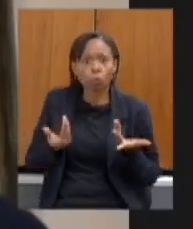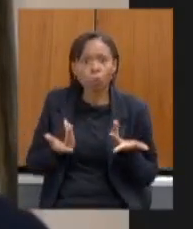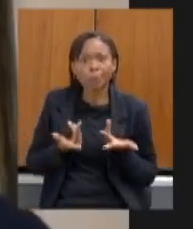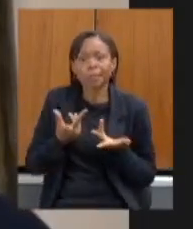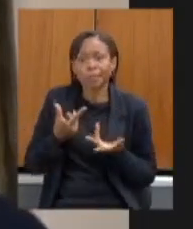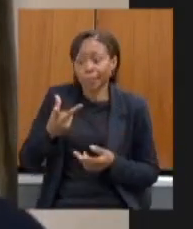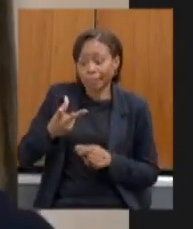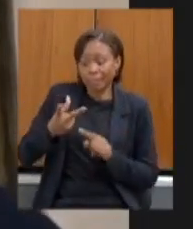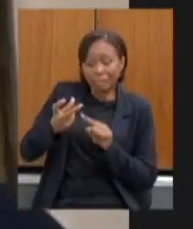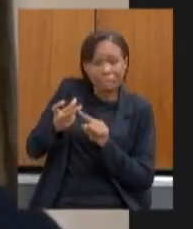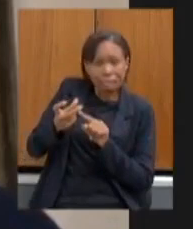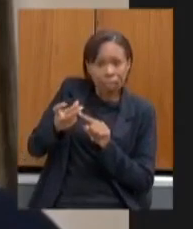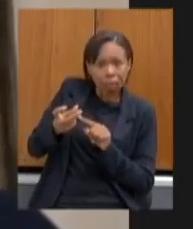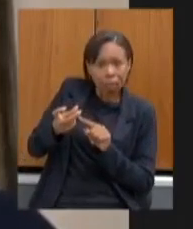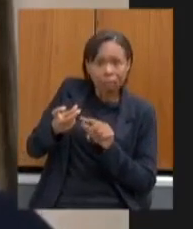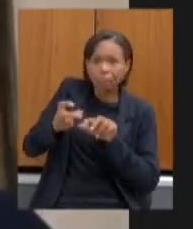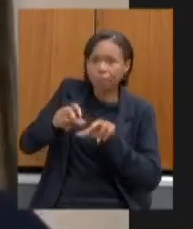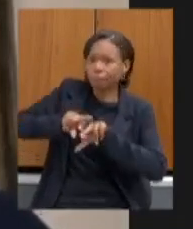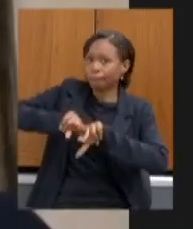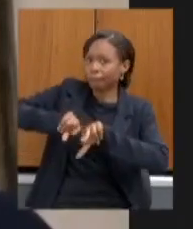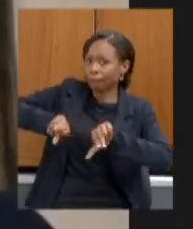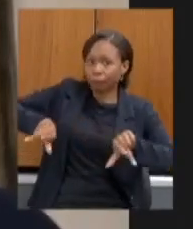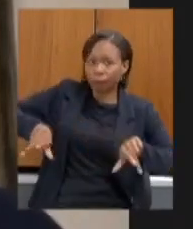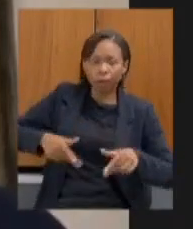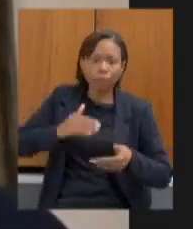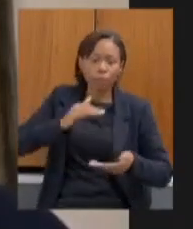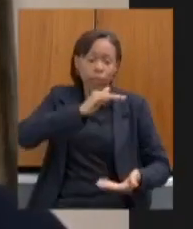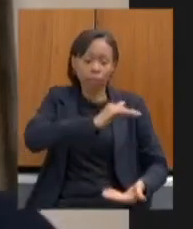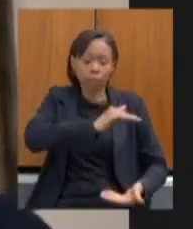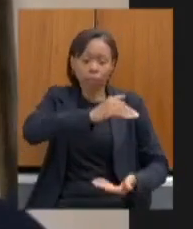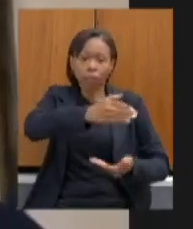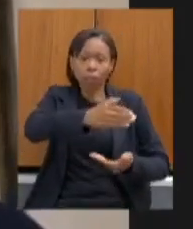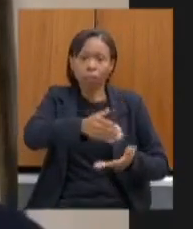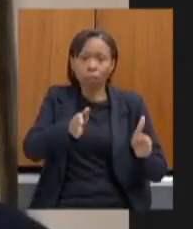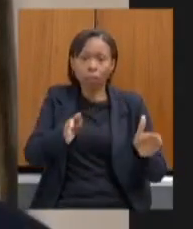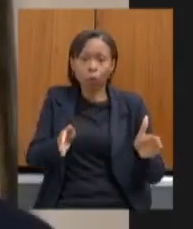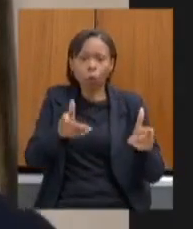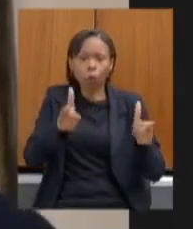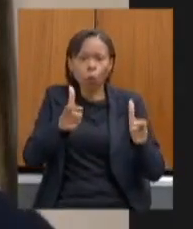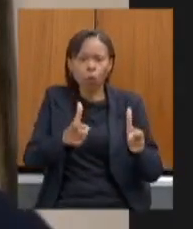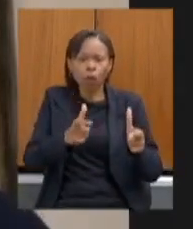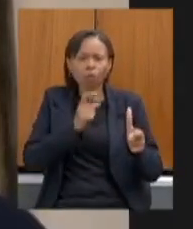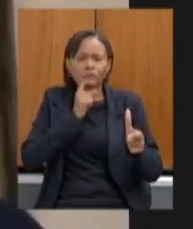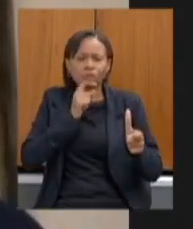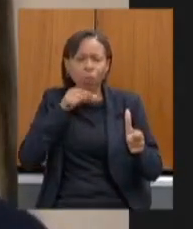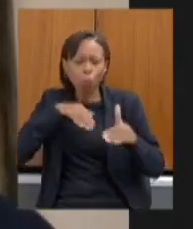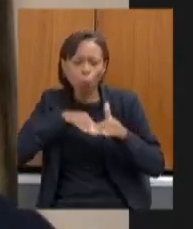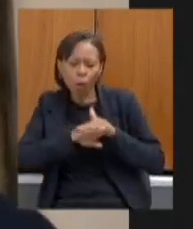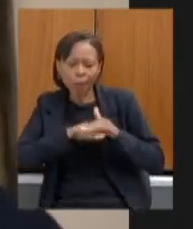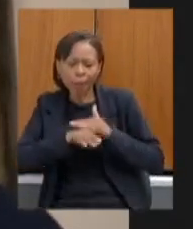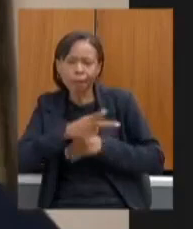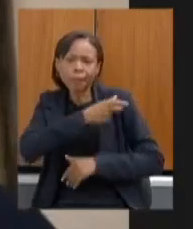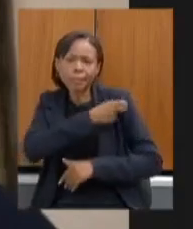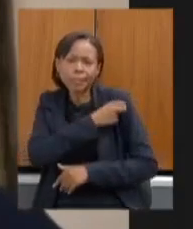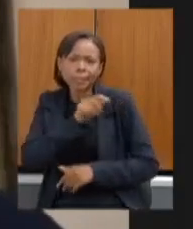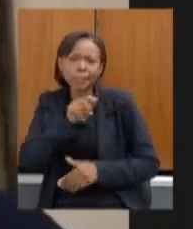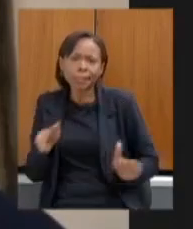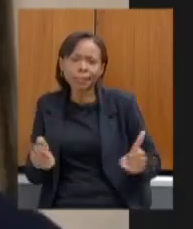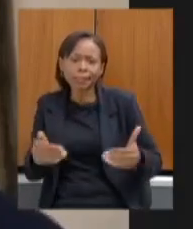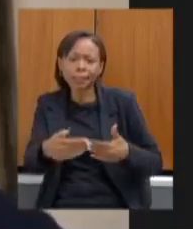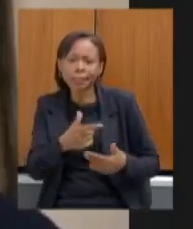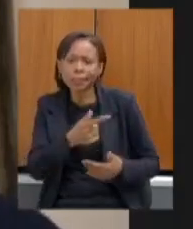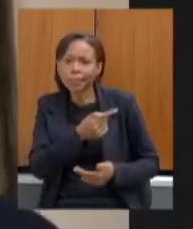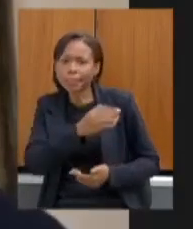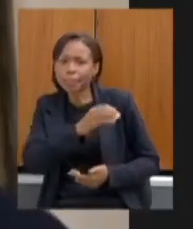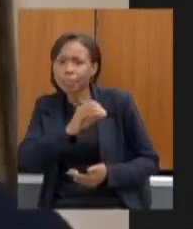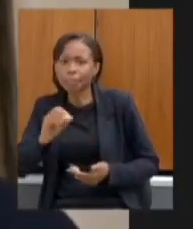o falou aí, 700 freezers para poder acomodar as vacinas, a distribuição é um